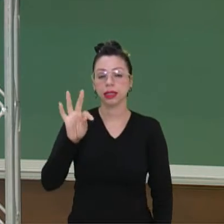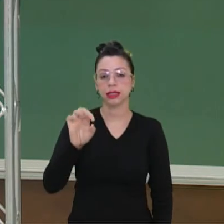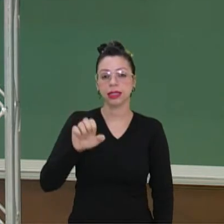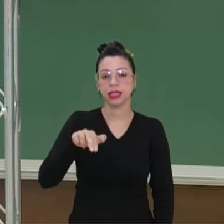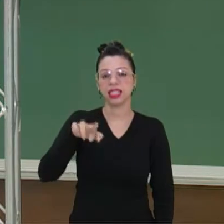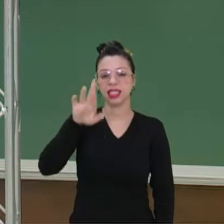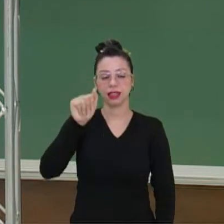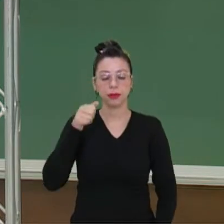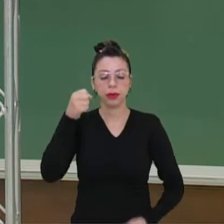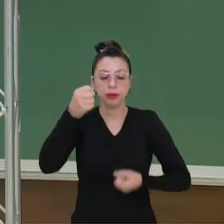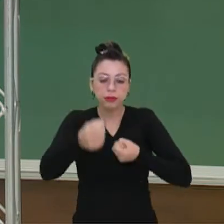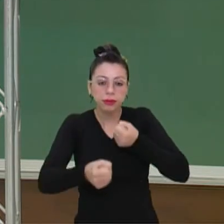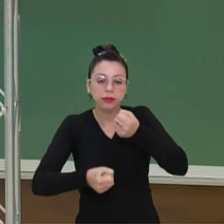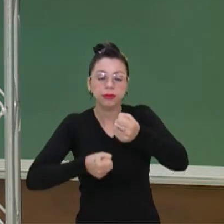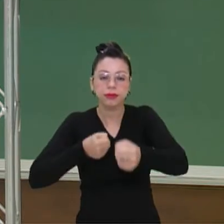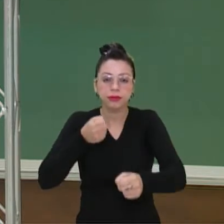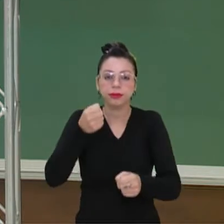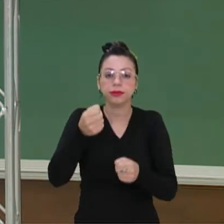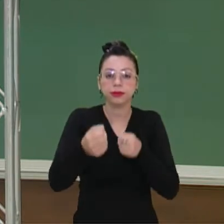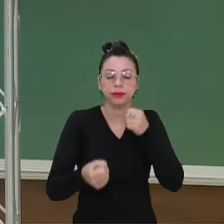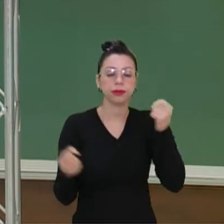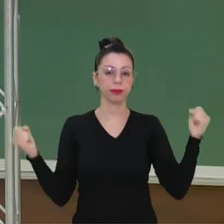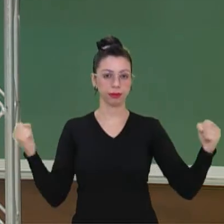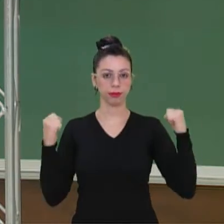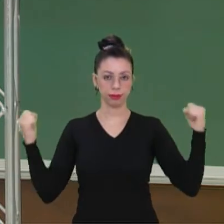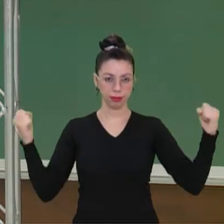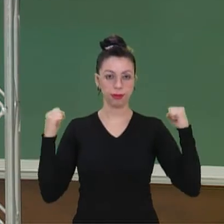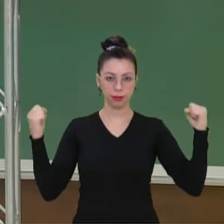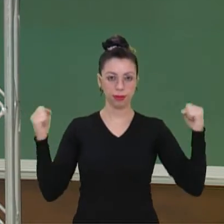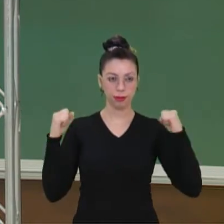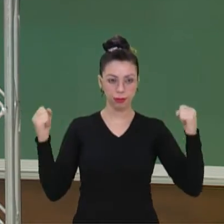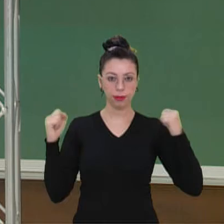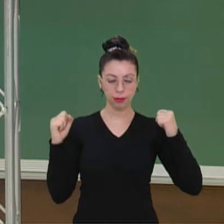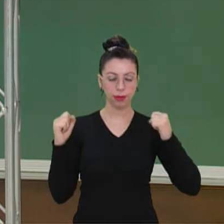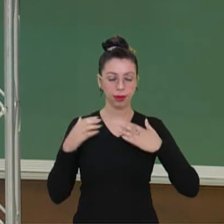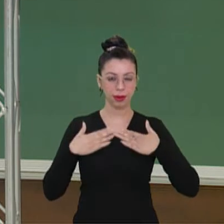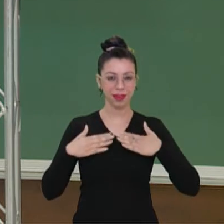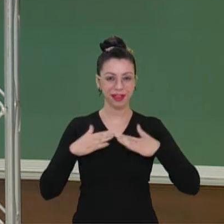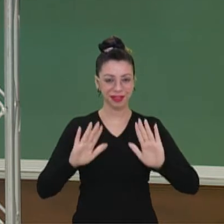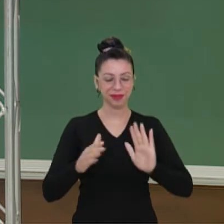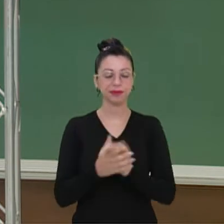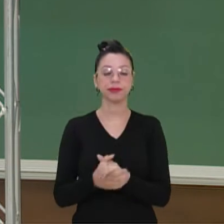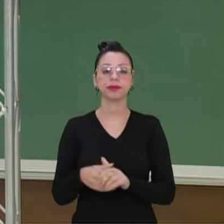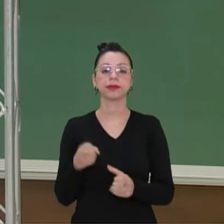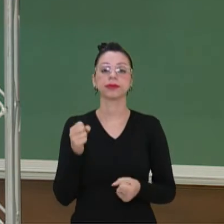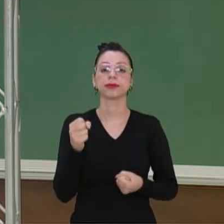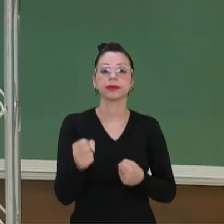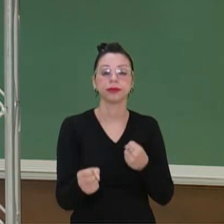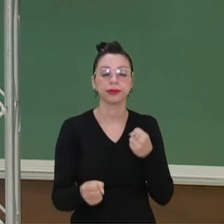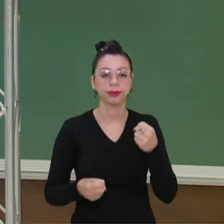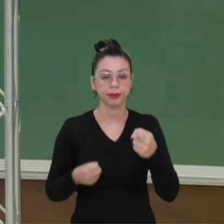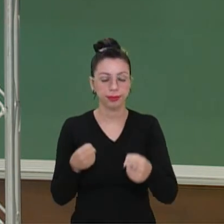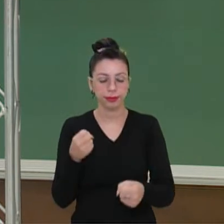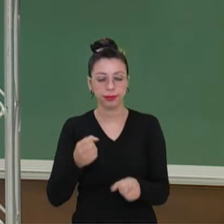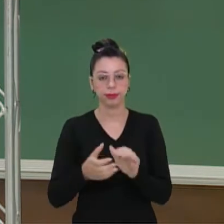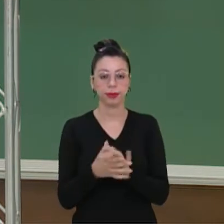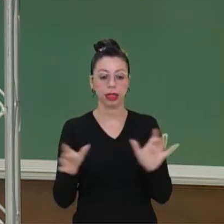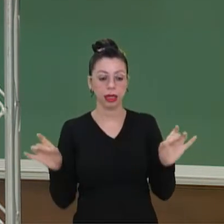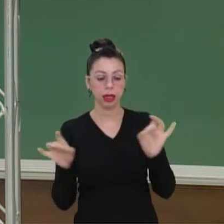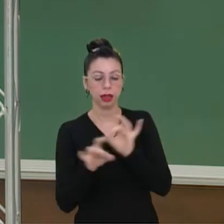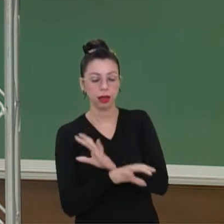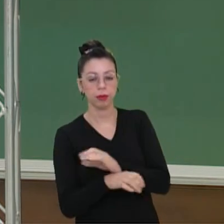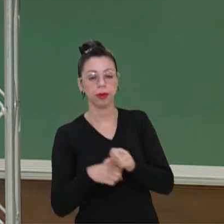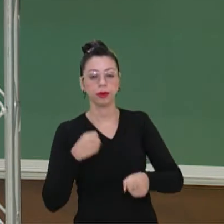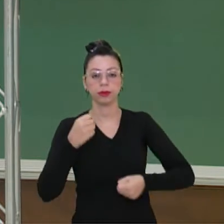toda. É, o professor precisa fazer umas atividades também. Mas vamos com calma, tá? Vamos lá, vamos continuar. Ao terminar uma